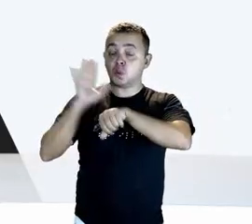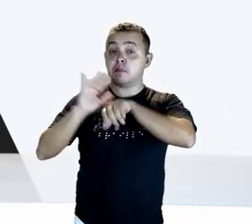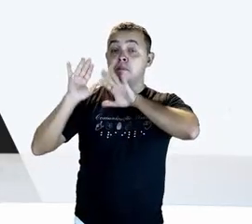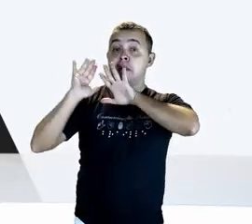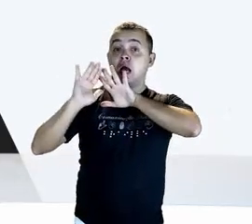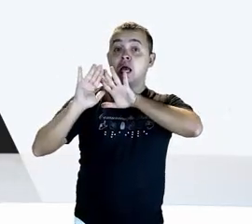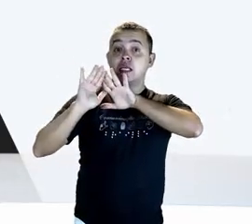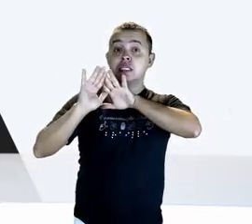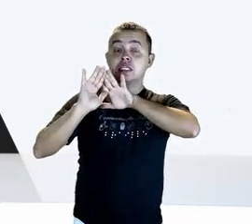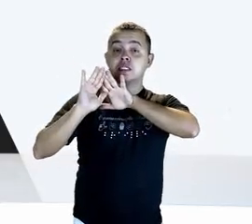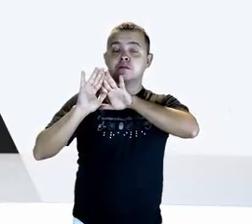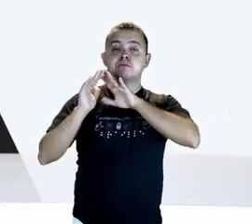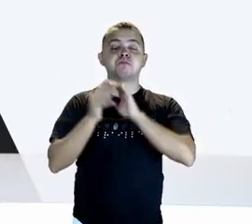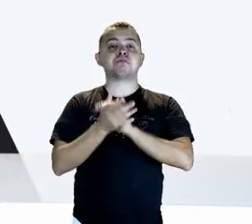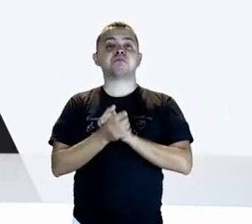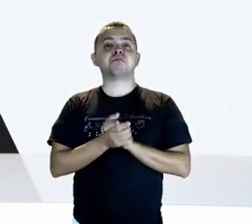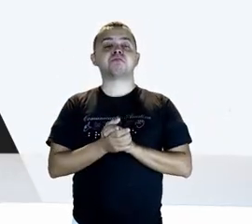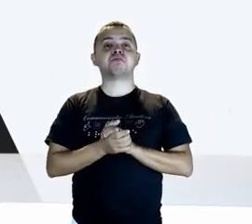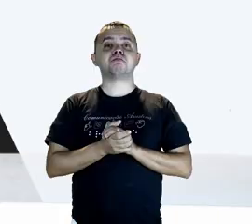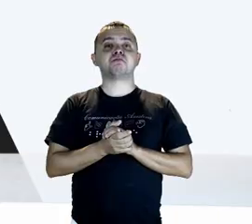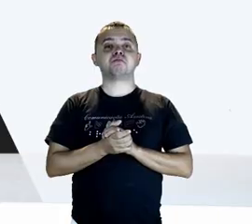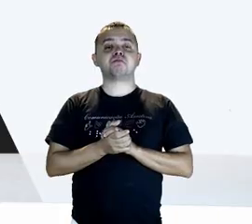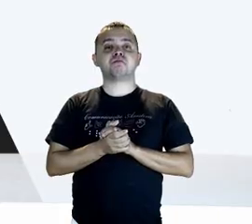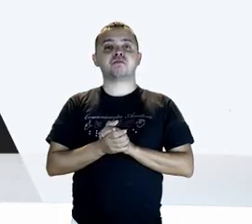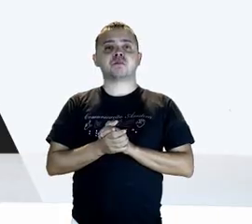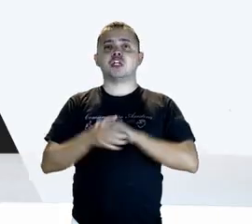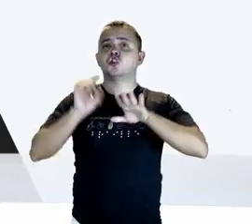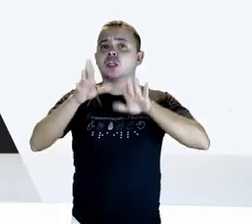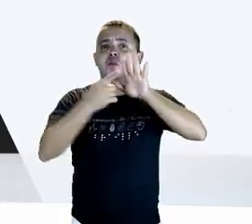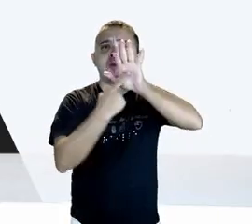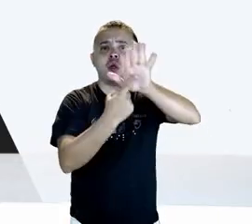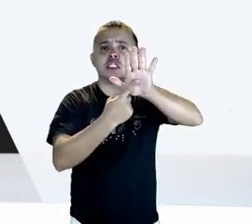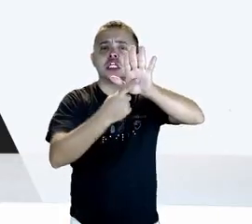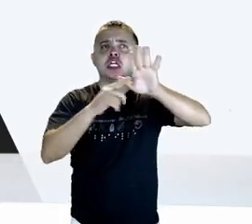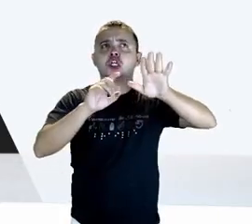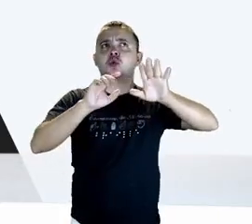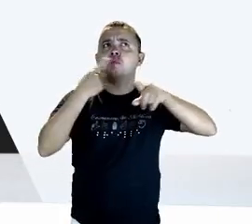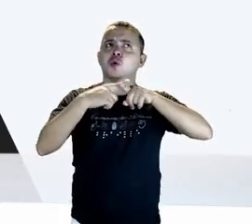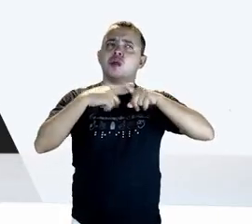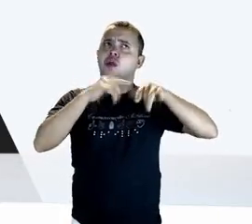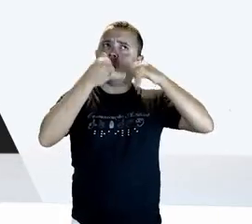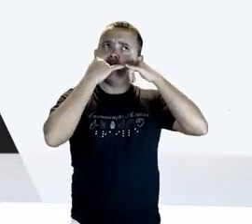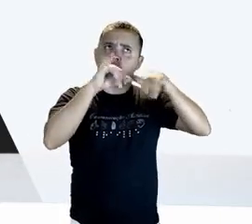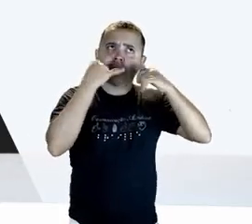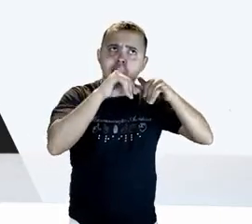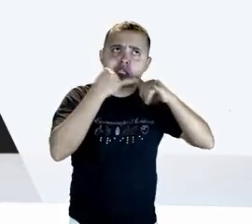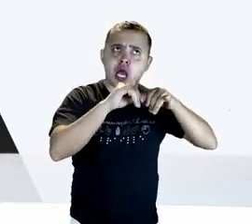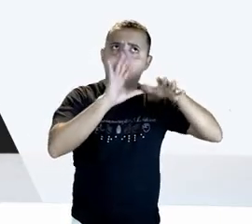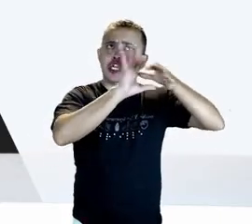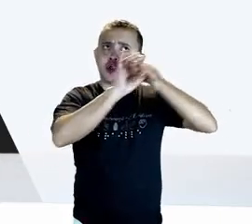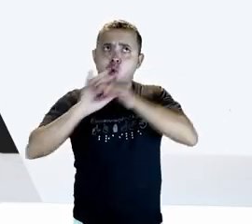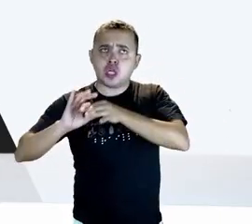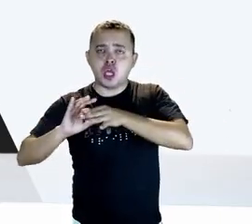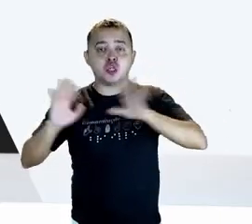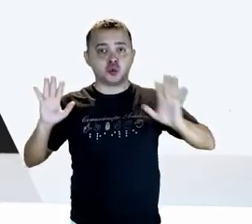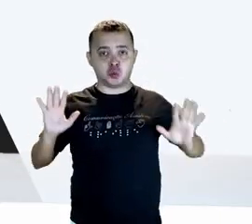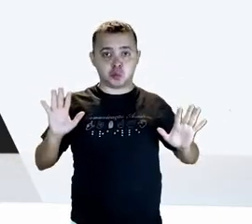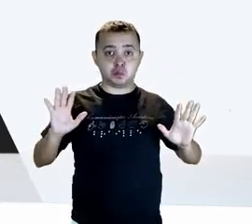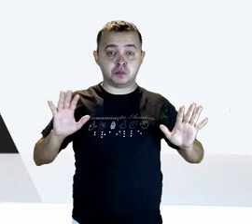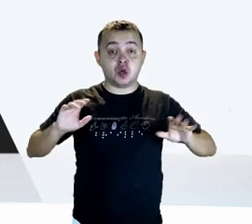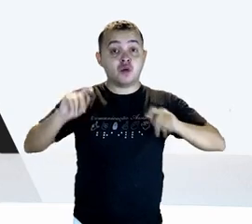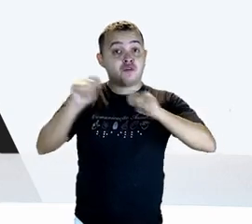mas trazemos os principais pontos envolvendo justamente a eletricidade para ficar contextualizado.